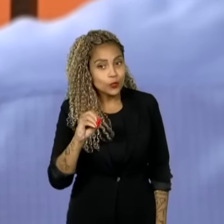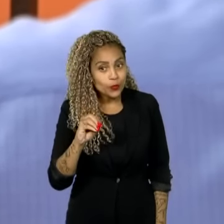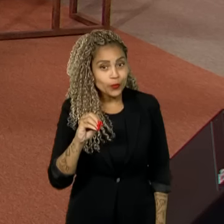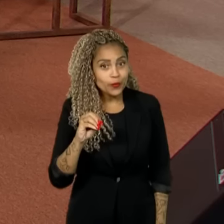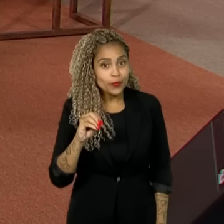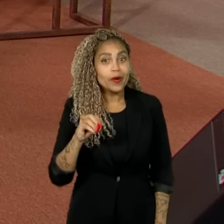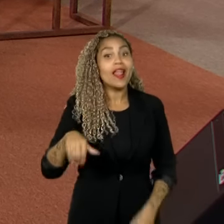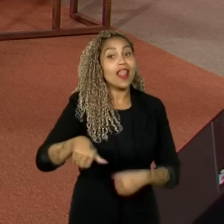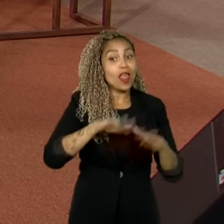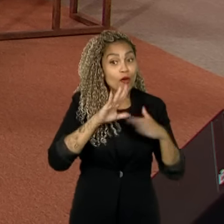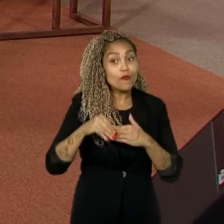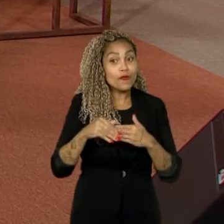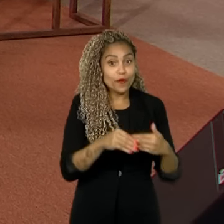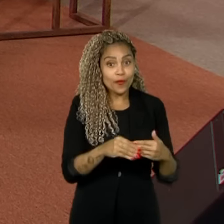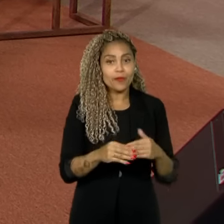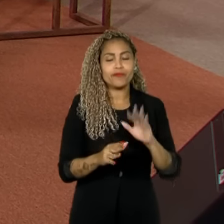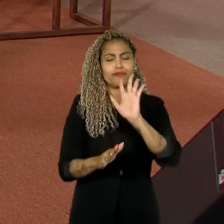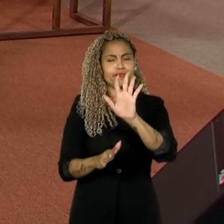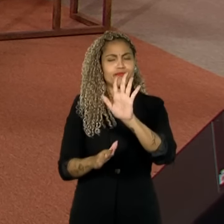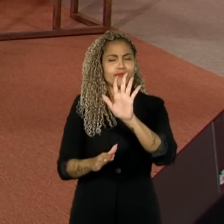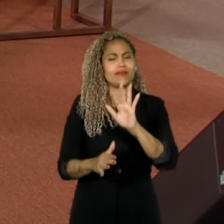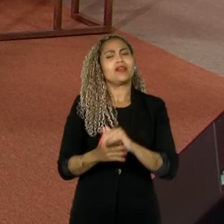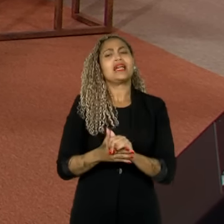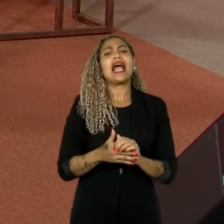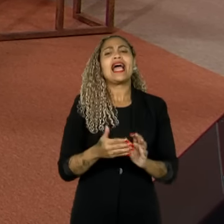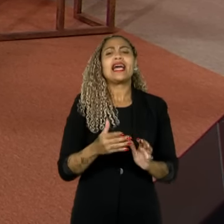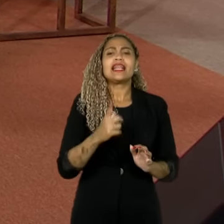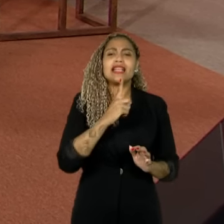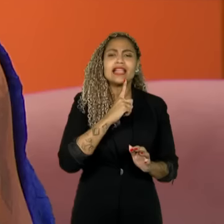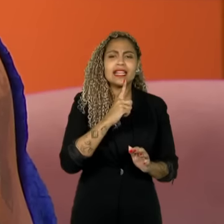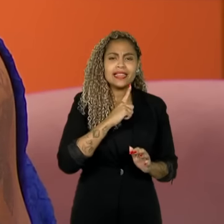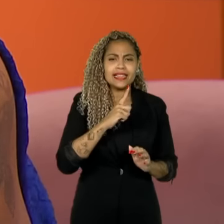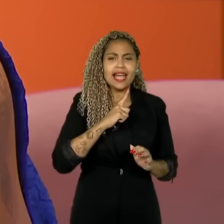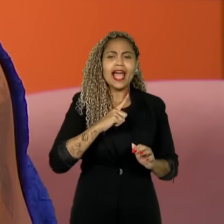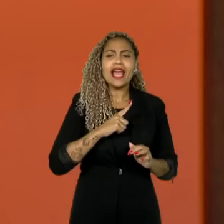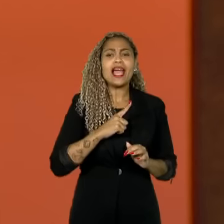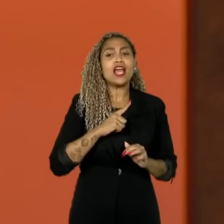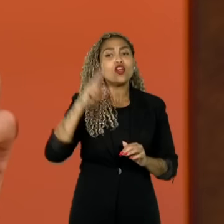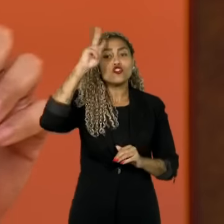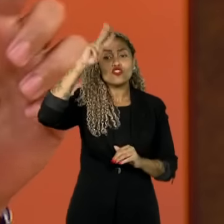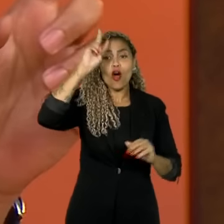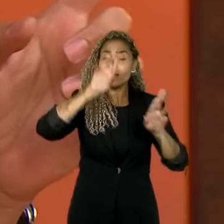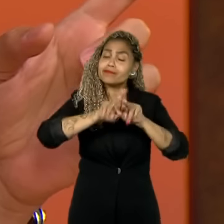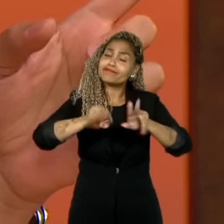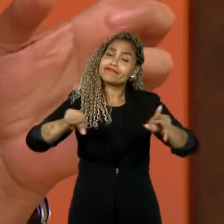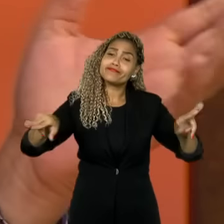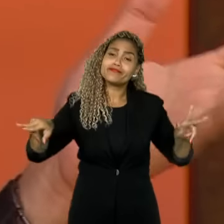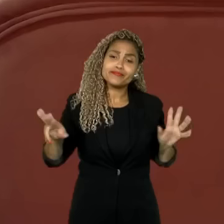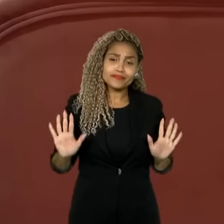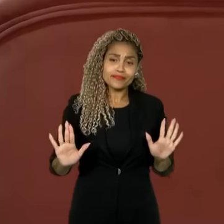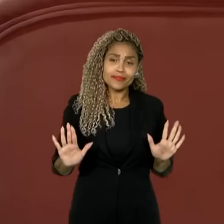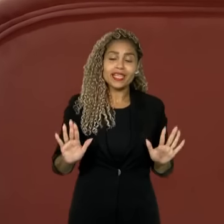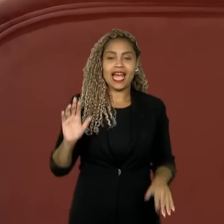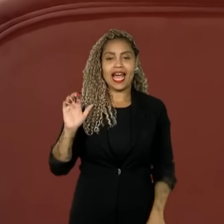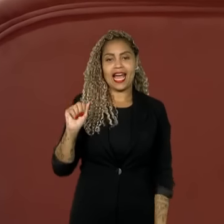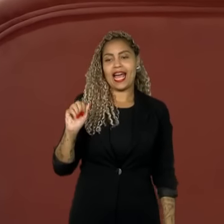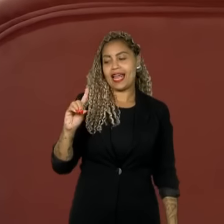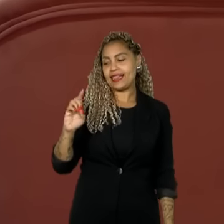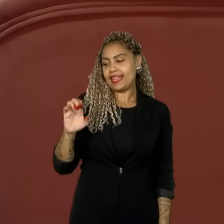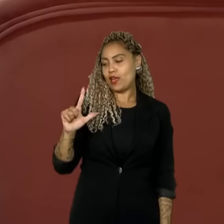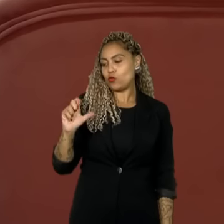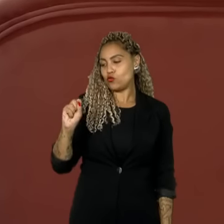que é? Olha, há muitas versões sobre essa história. Cada um conta uma versão. Há muitas versões. O Adelson, claro, teve uma